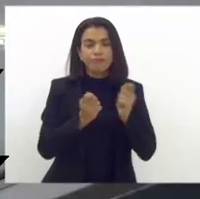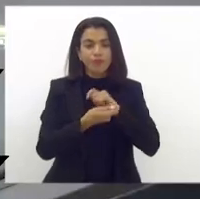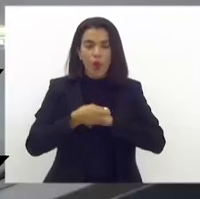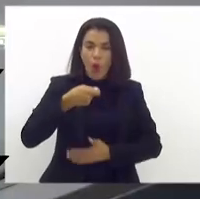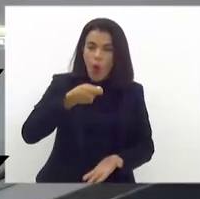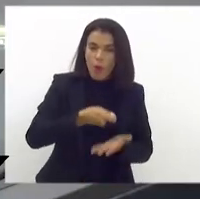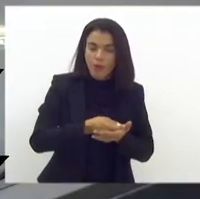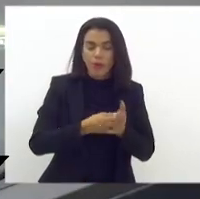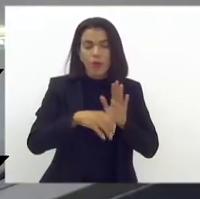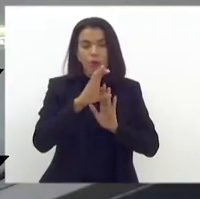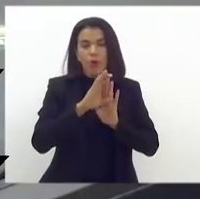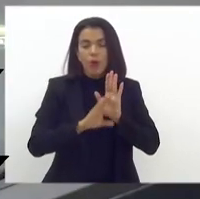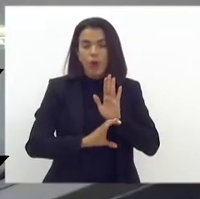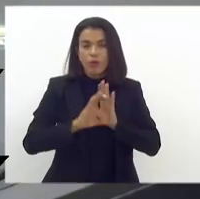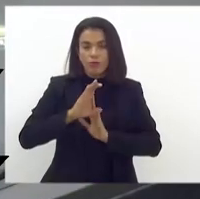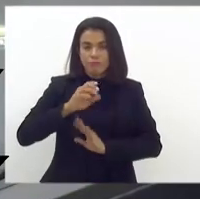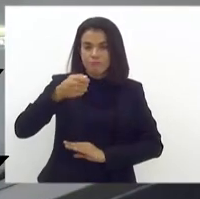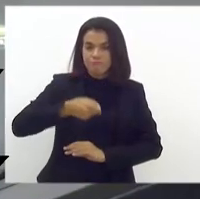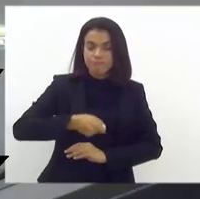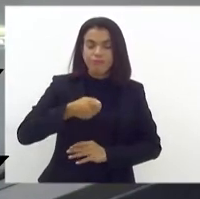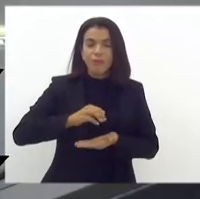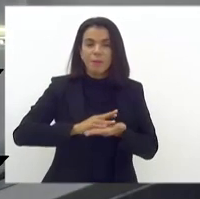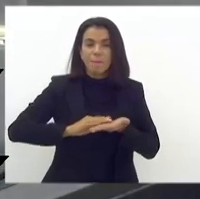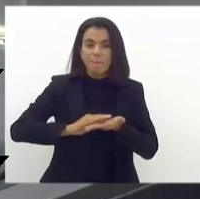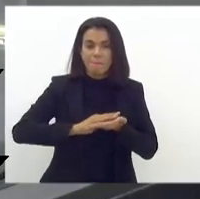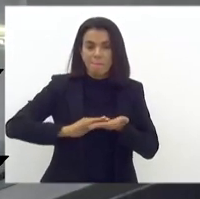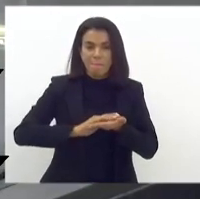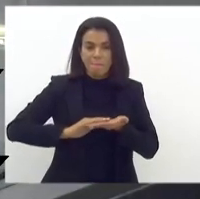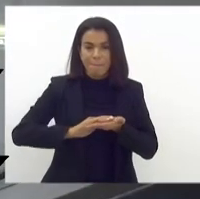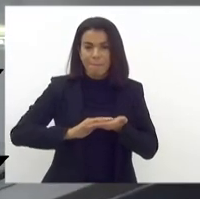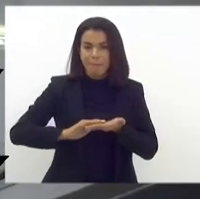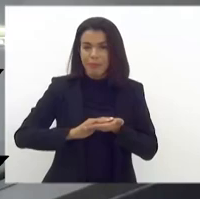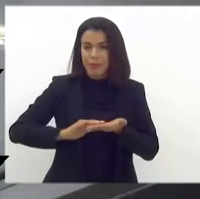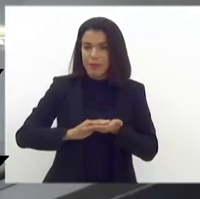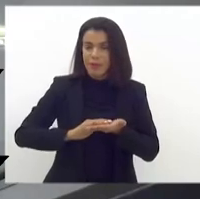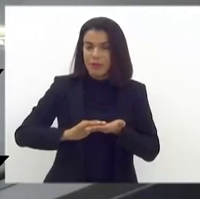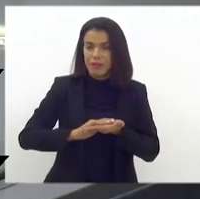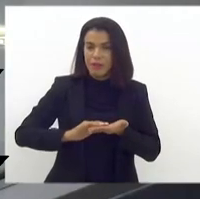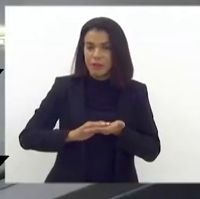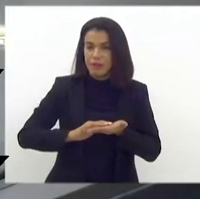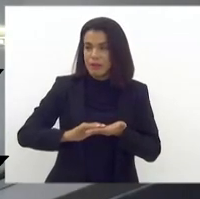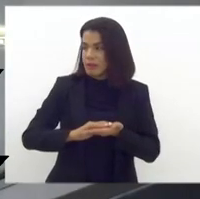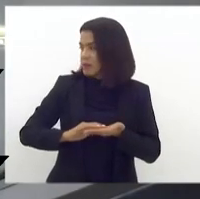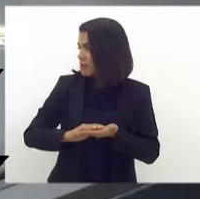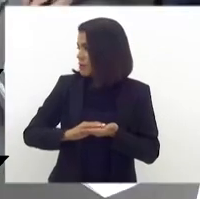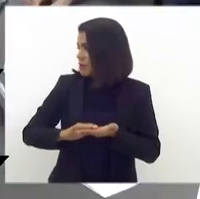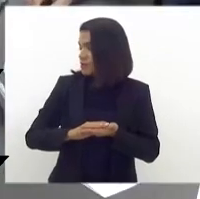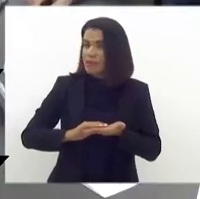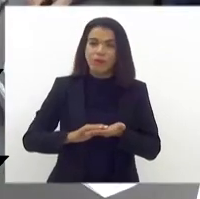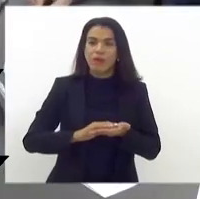exemplar do Código de Defesa do Consumidor na linguagem Braille nos estabelecimentos comerciais do Estado do Rio de Janeiro. Para aparecer, deputado Fred Pacheco.